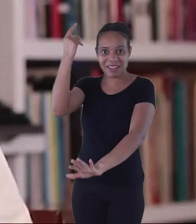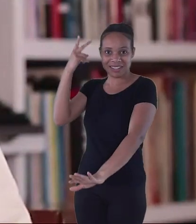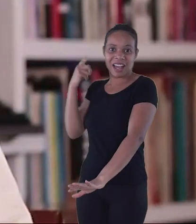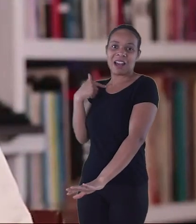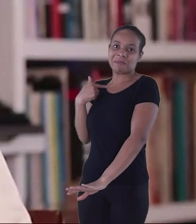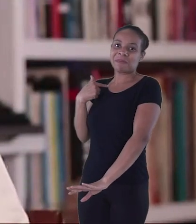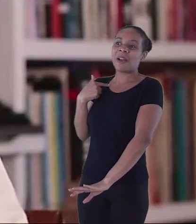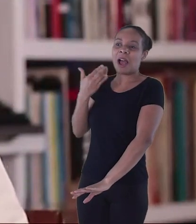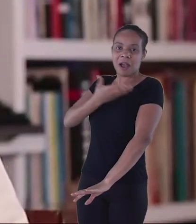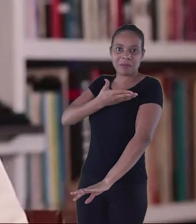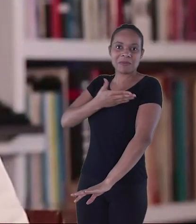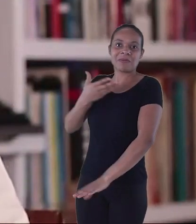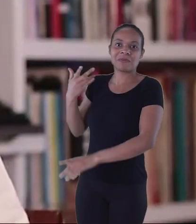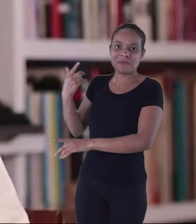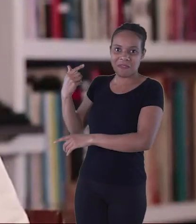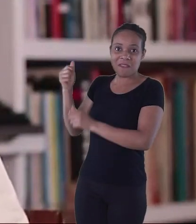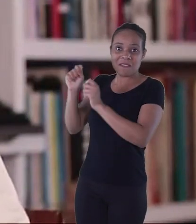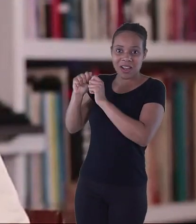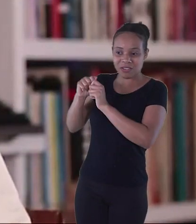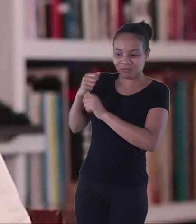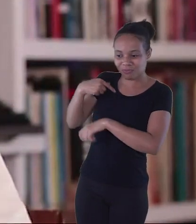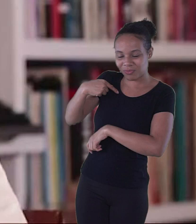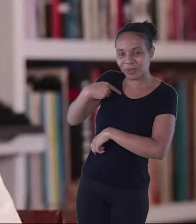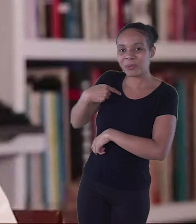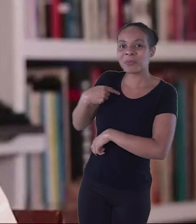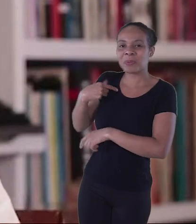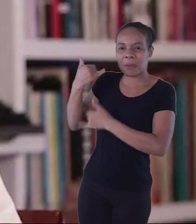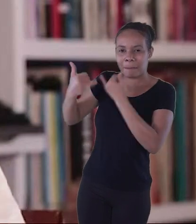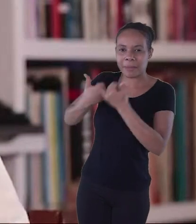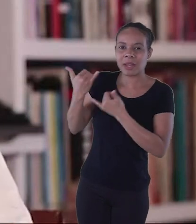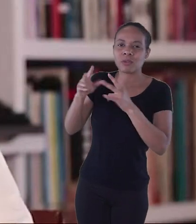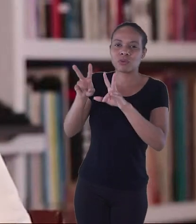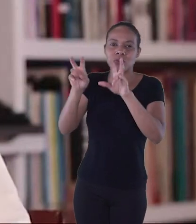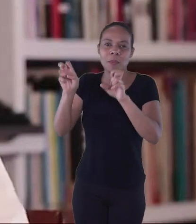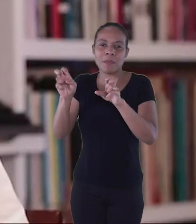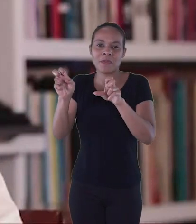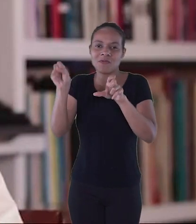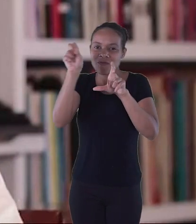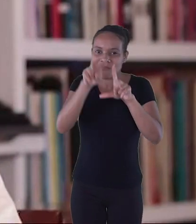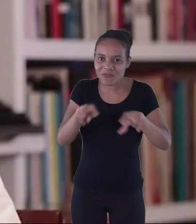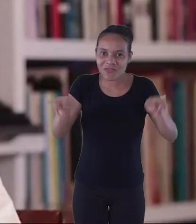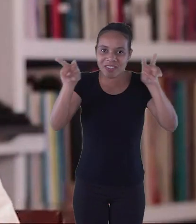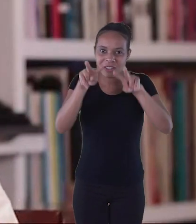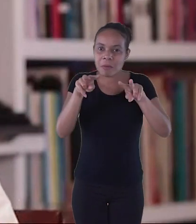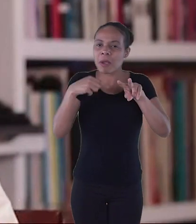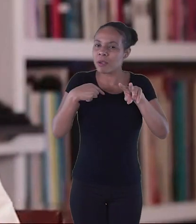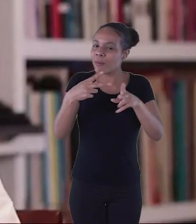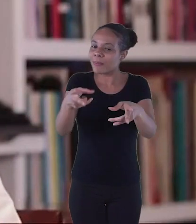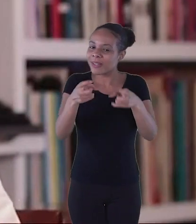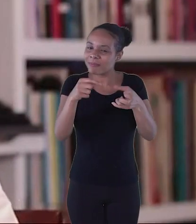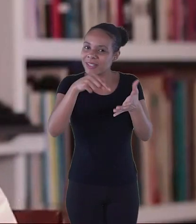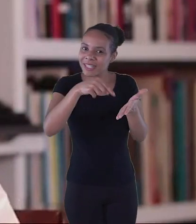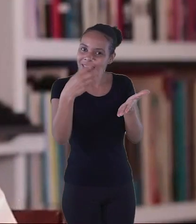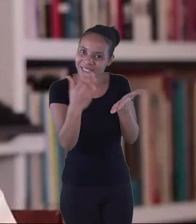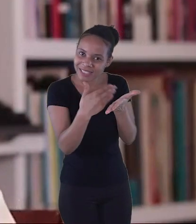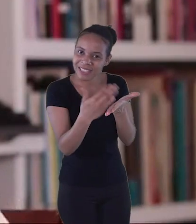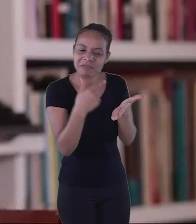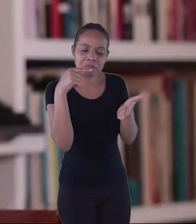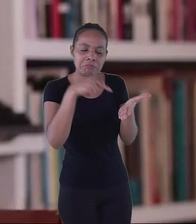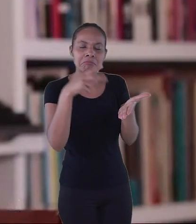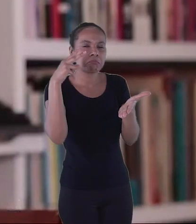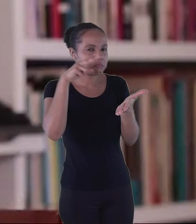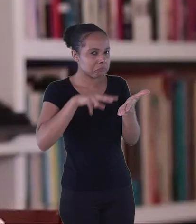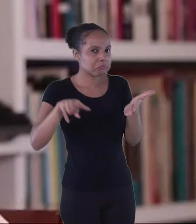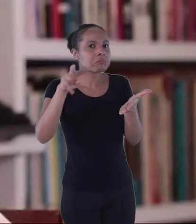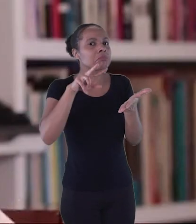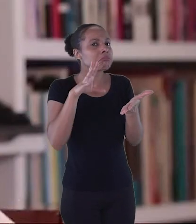comigo sobre aquela história do verbo vocovisual. Né? Esse livro é verbo vocovisual. E a pergunta vai para o Jaime agora no